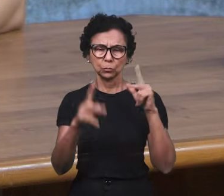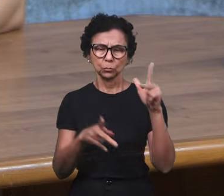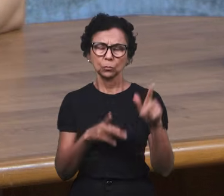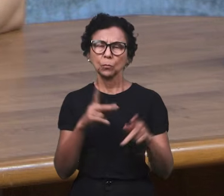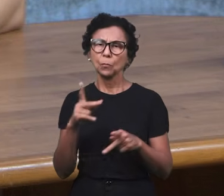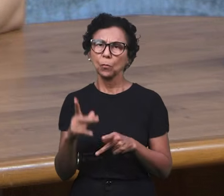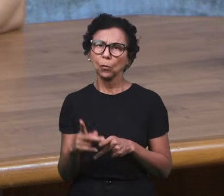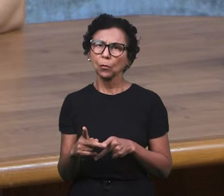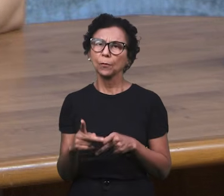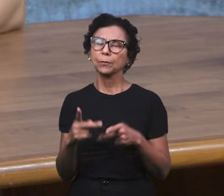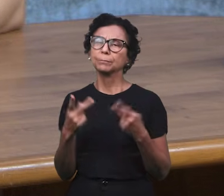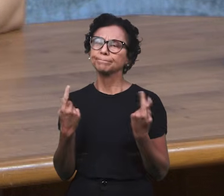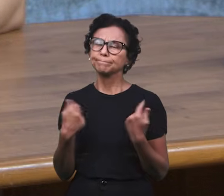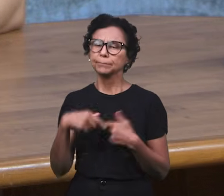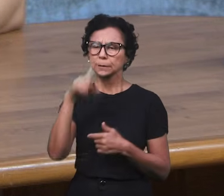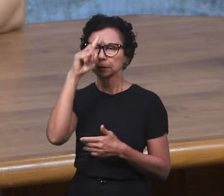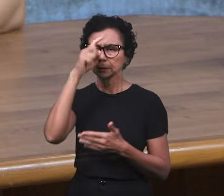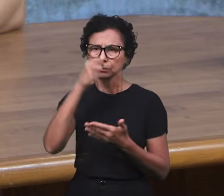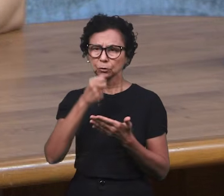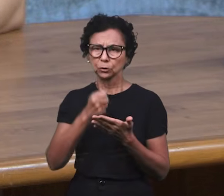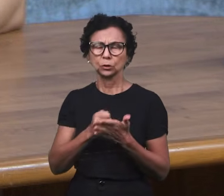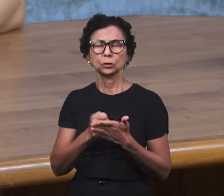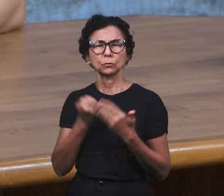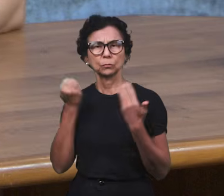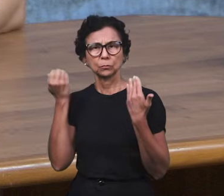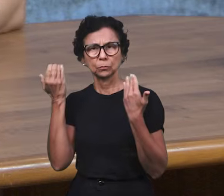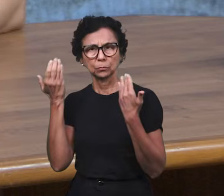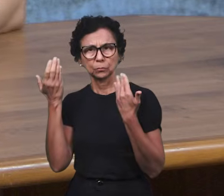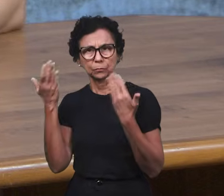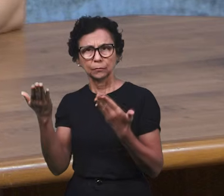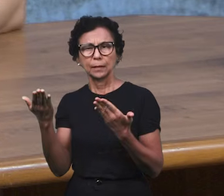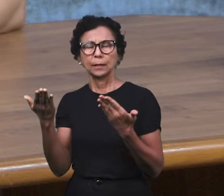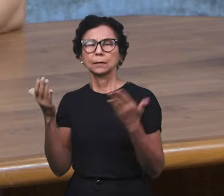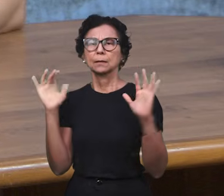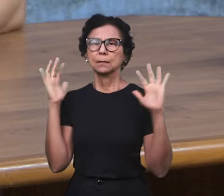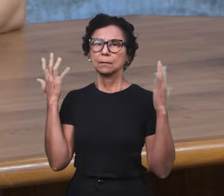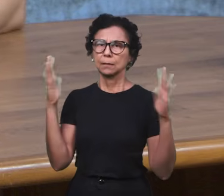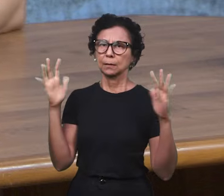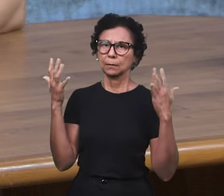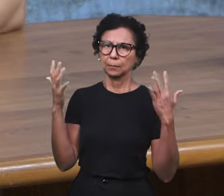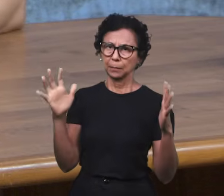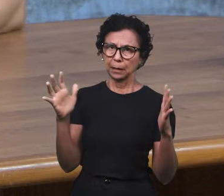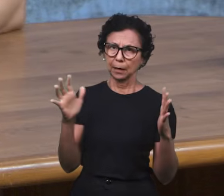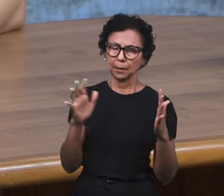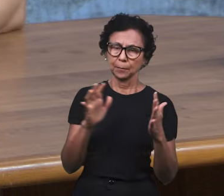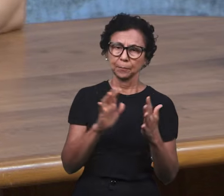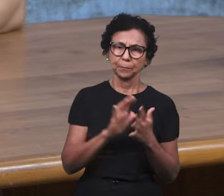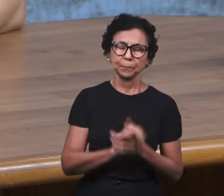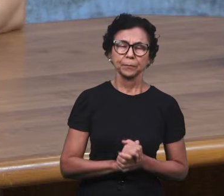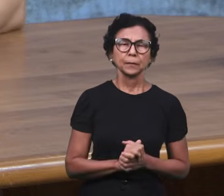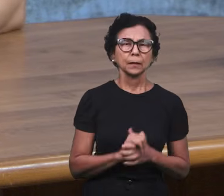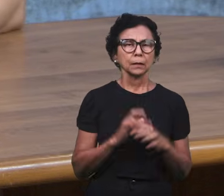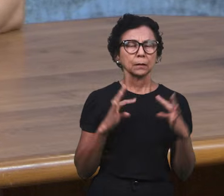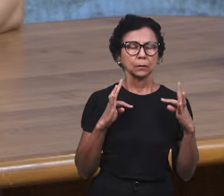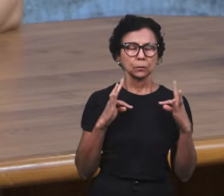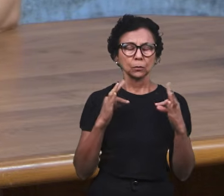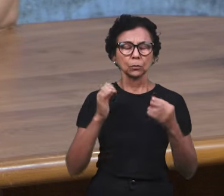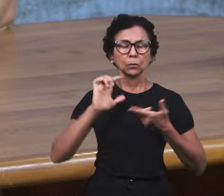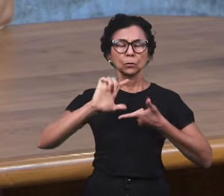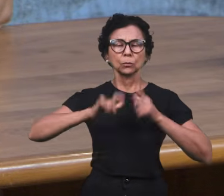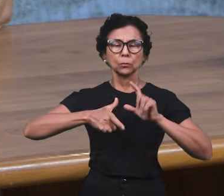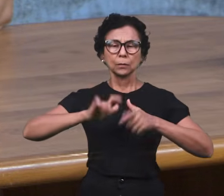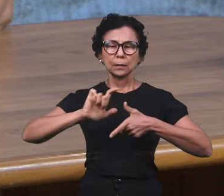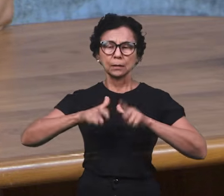congregação. E ordenaram que se fizesse passar pregão por todo